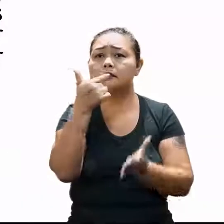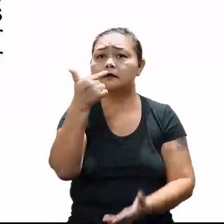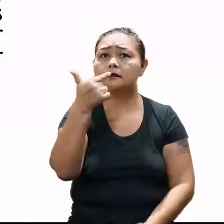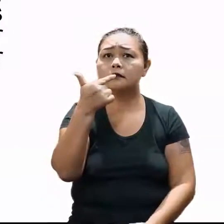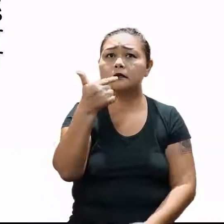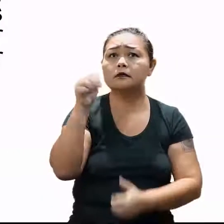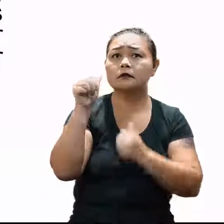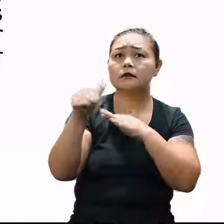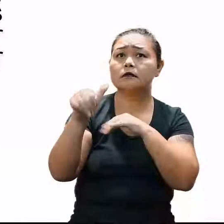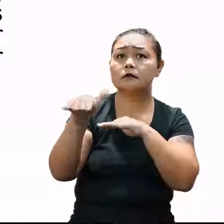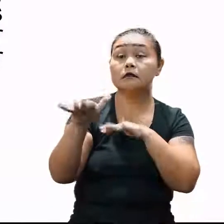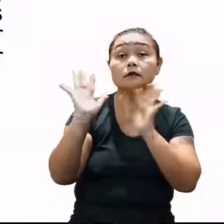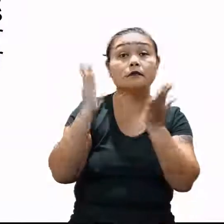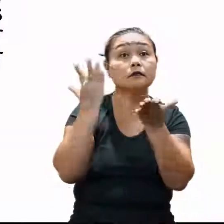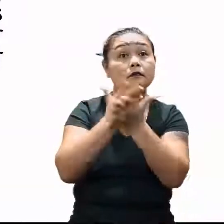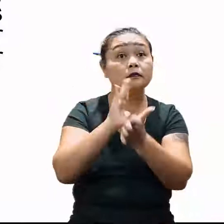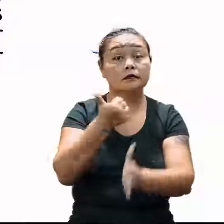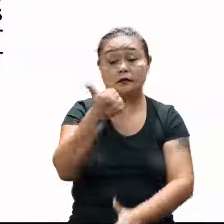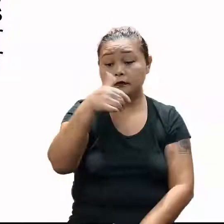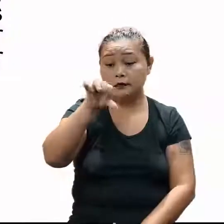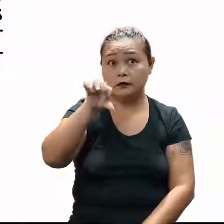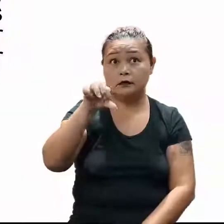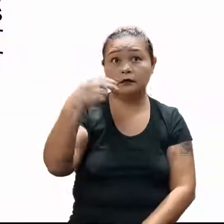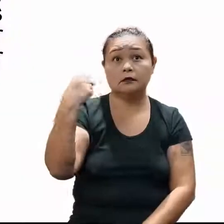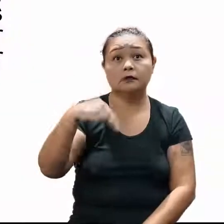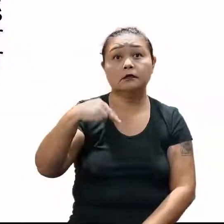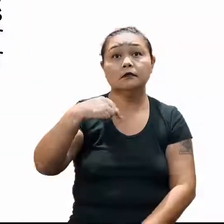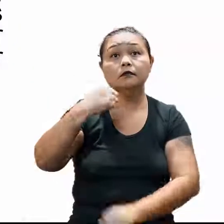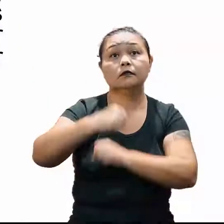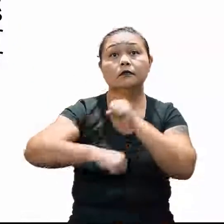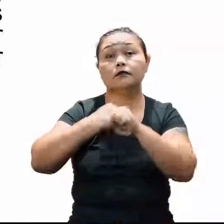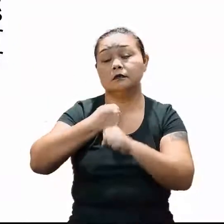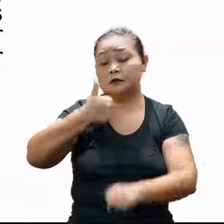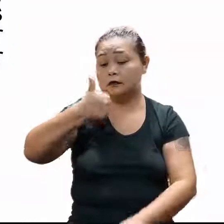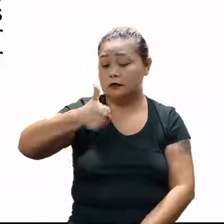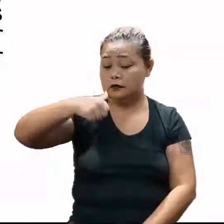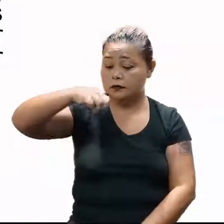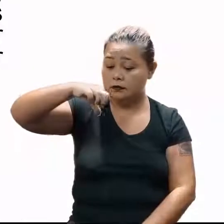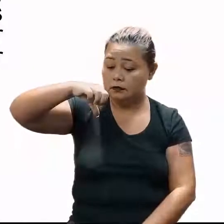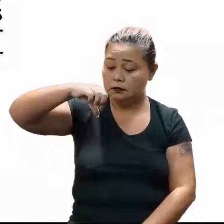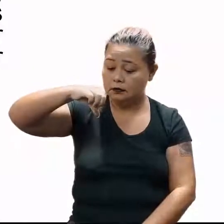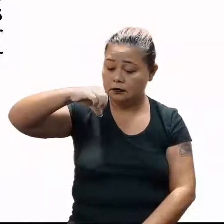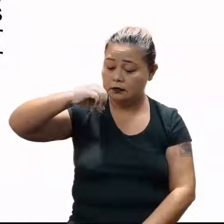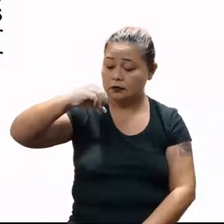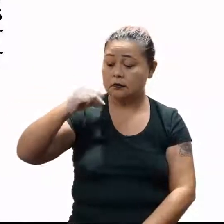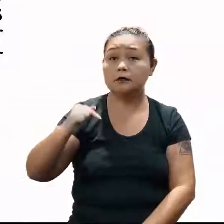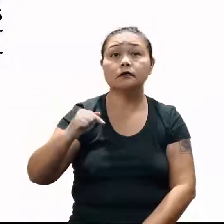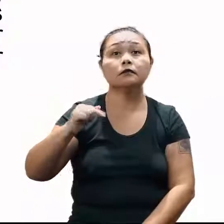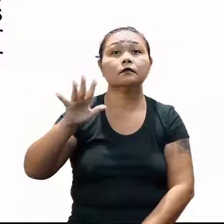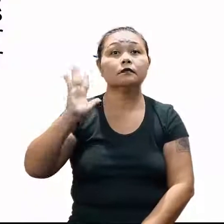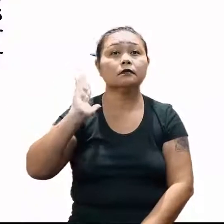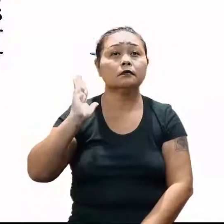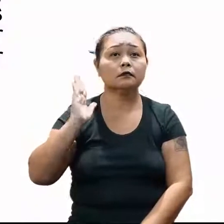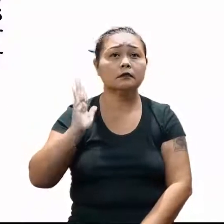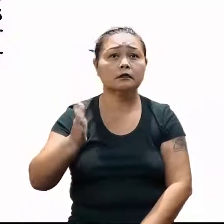de setembro e vai terminar em 29 de novembro de 1907. Já